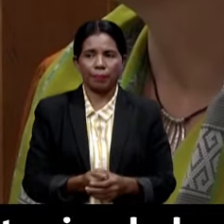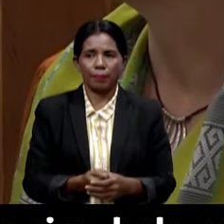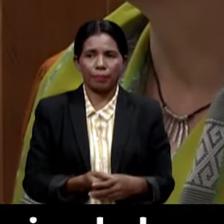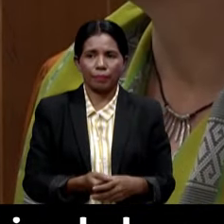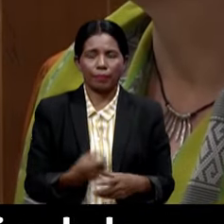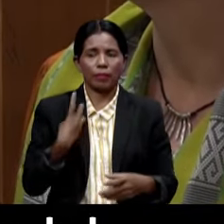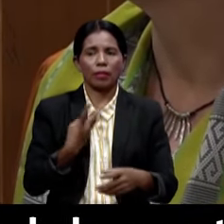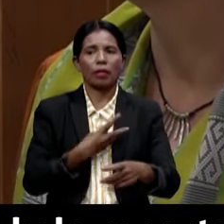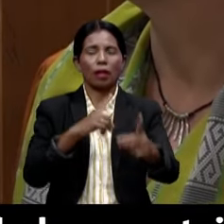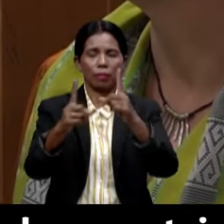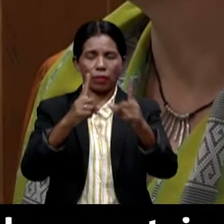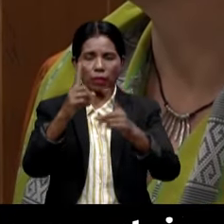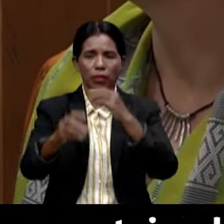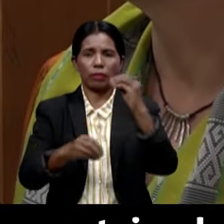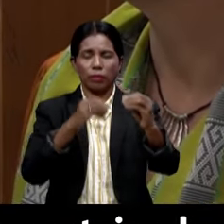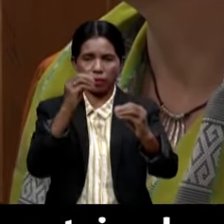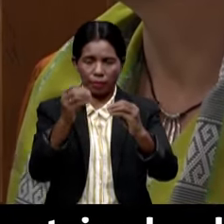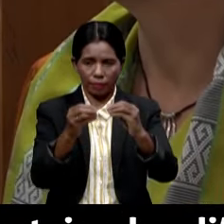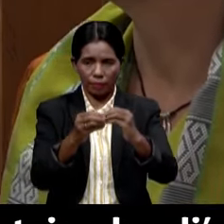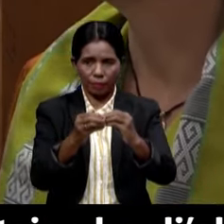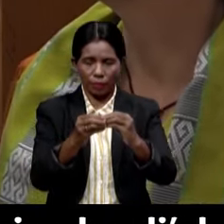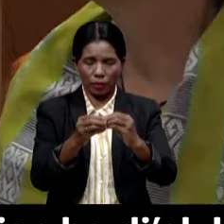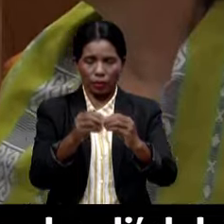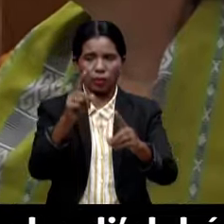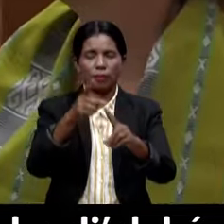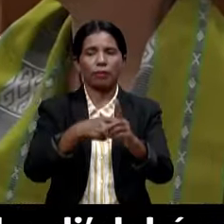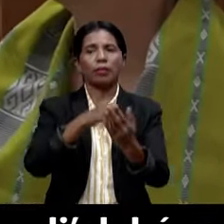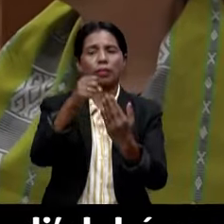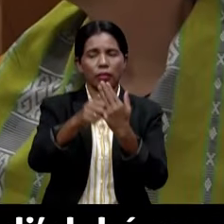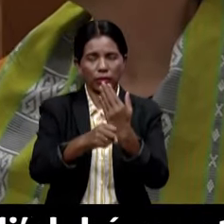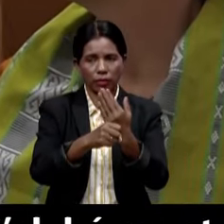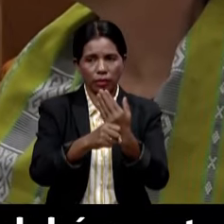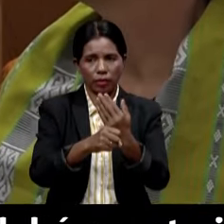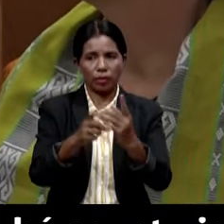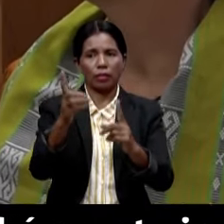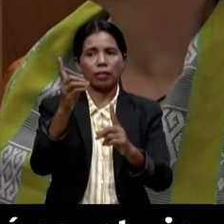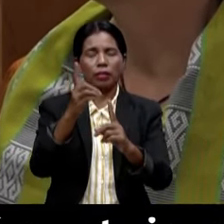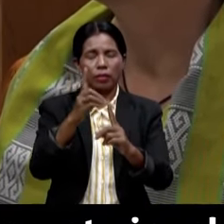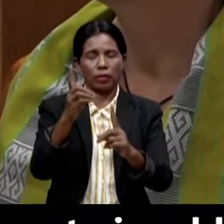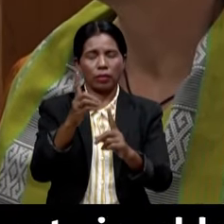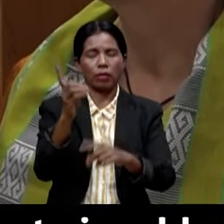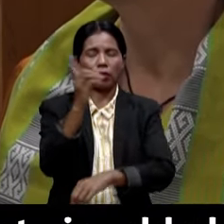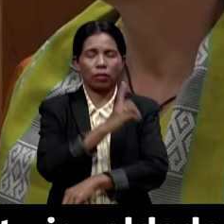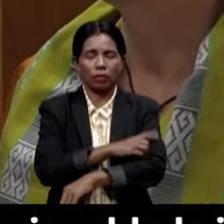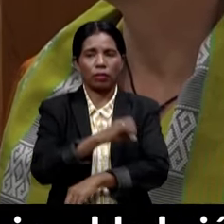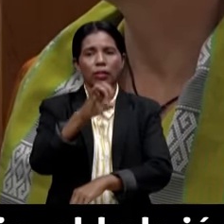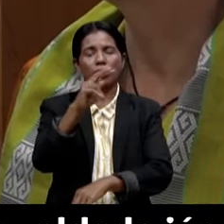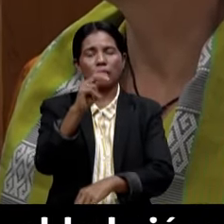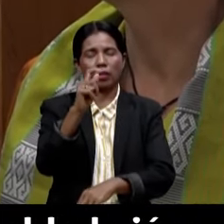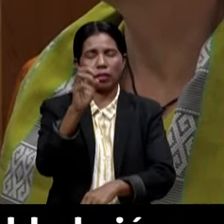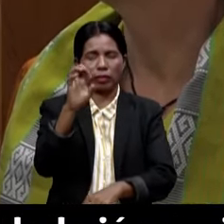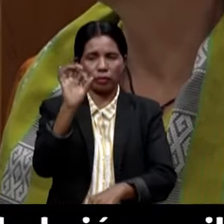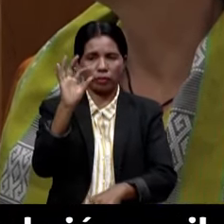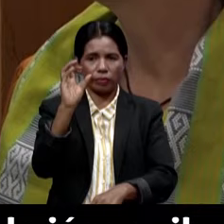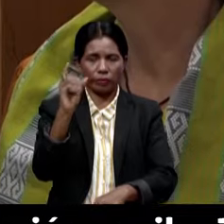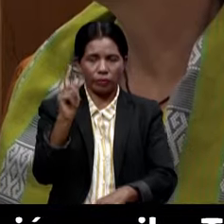a minha colia quando vá em setembro, logo interfeito mais, né bem, ser mais sem